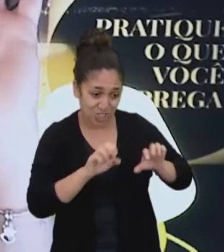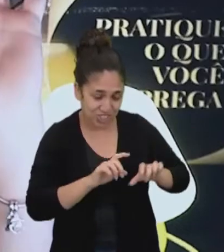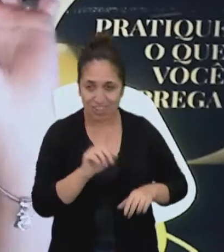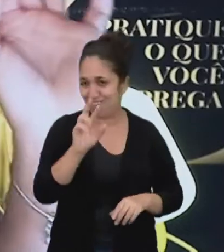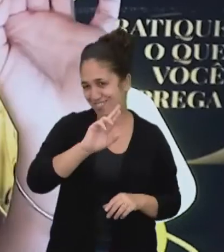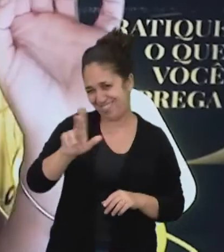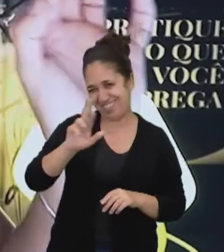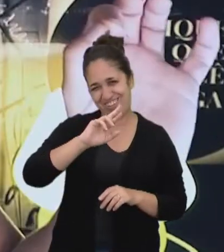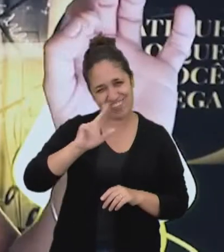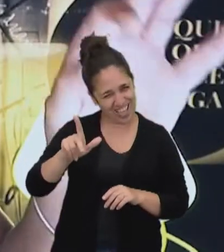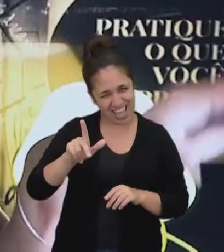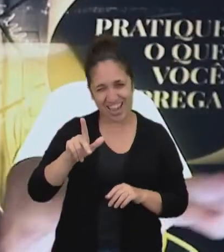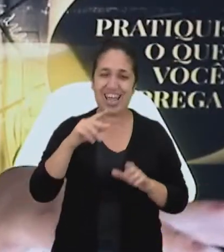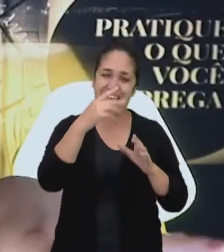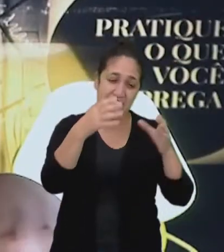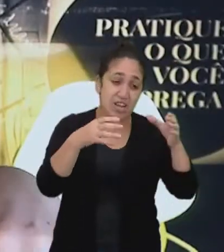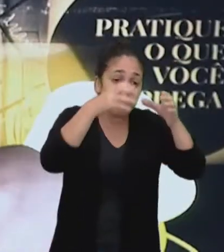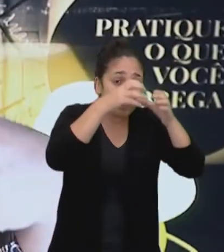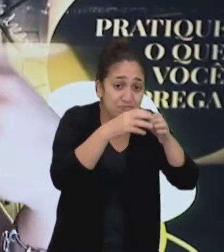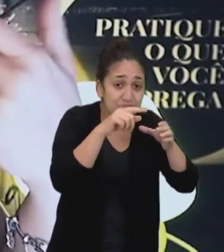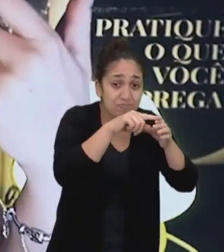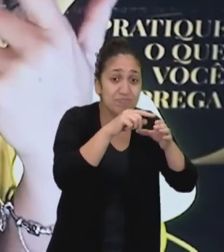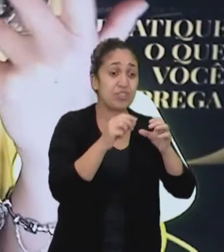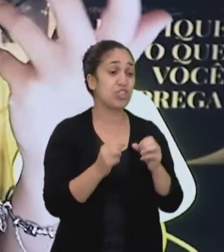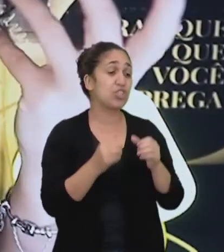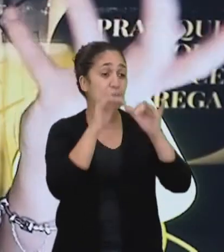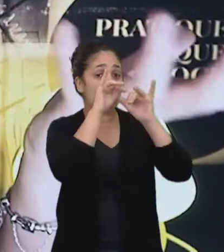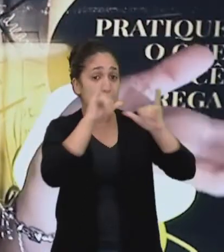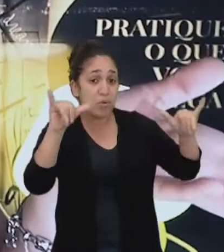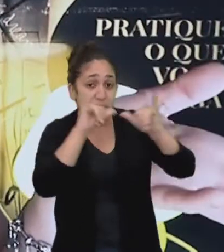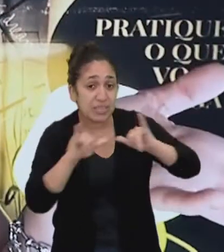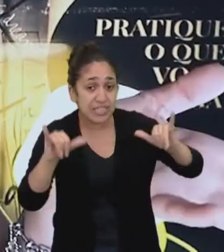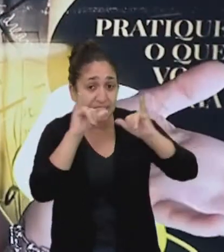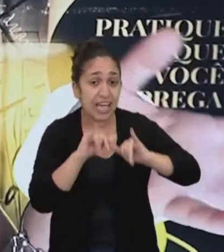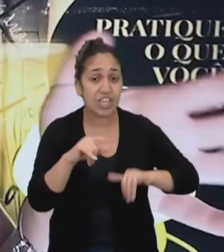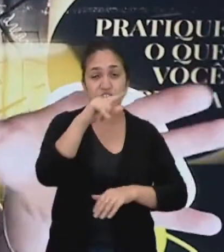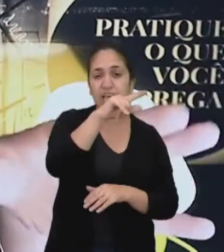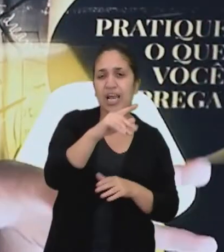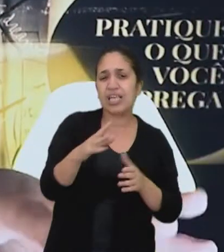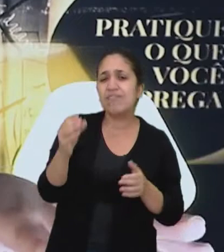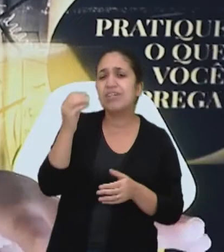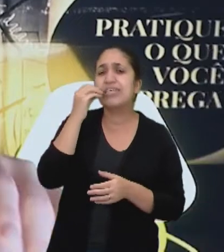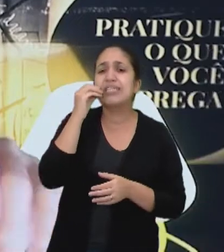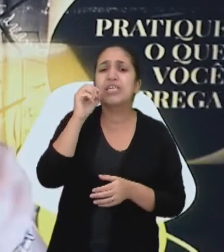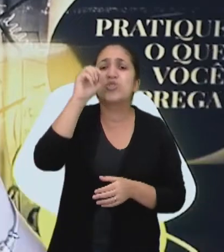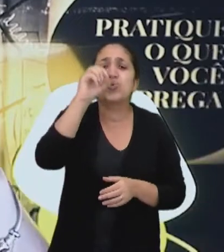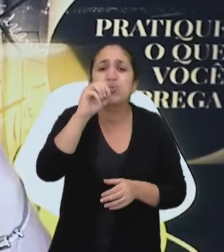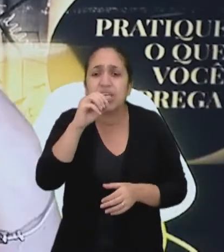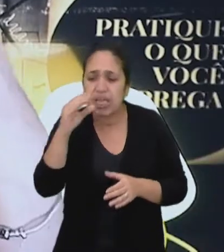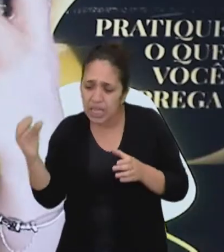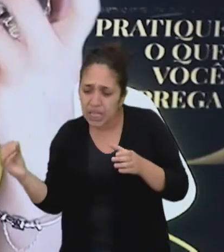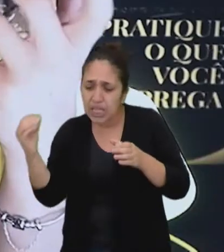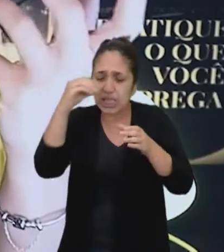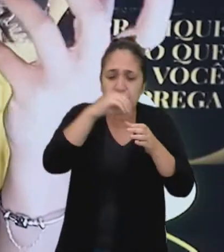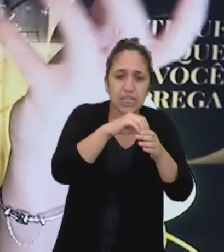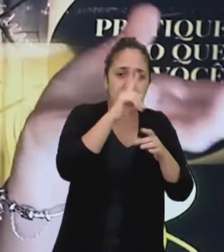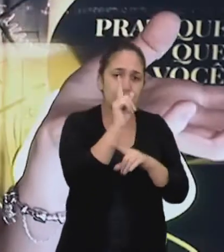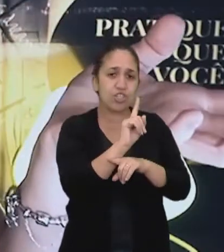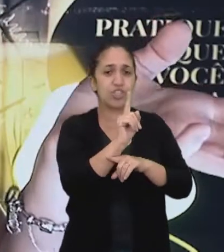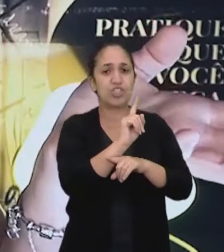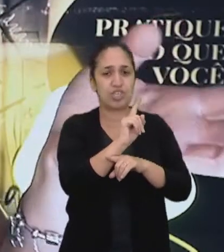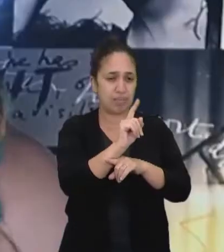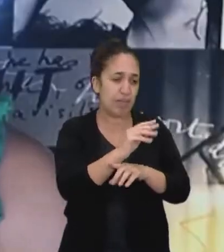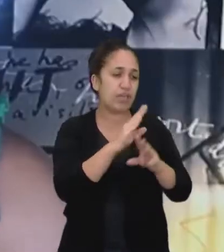uma agência de publicidade que estava tentando implantar o serviço de gerenciamento